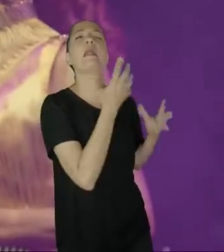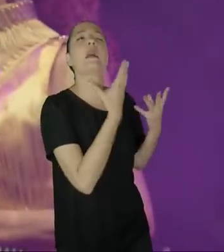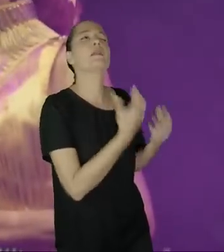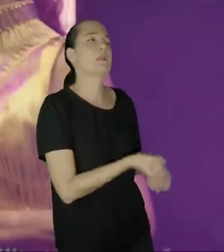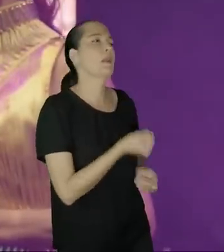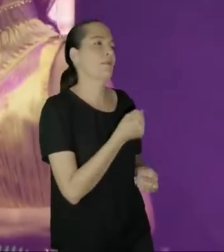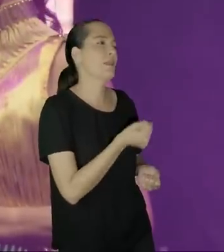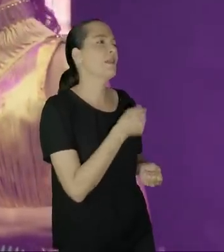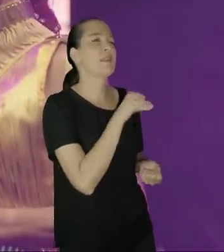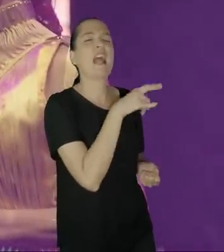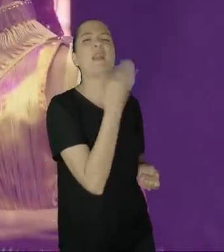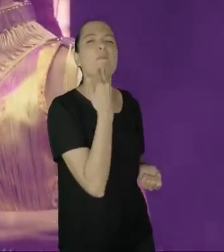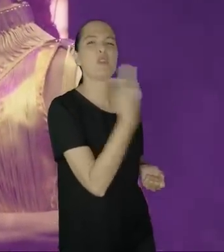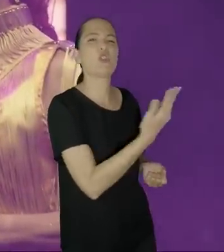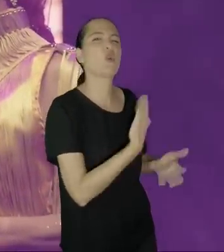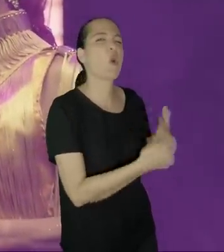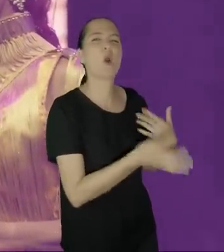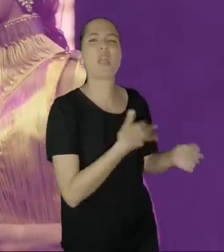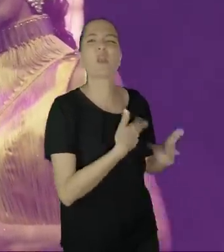dela.